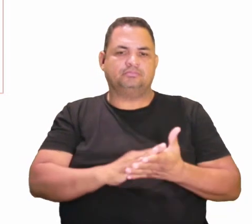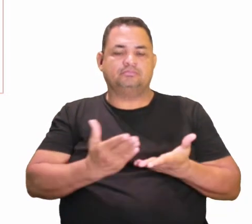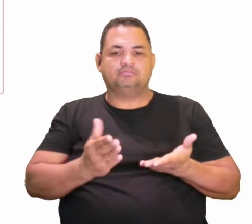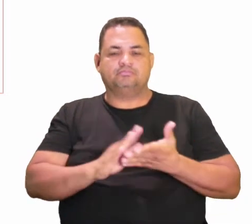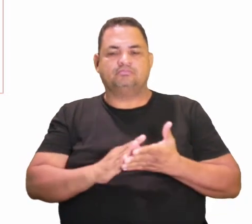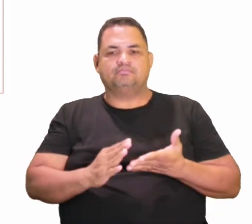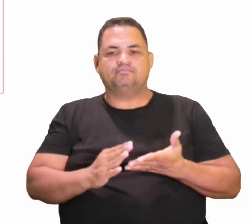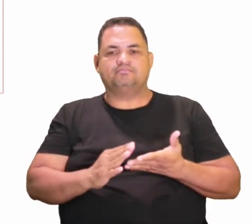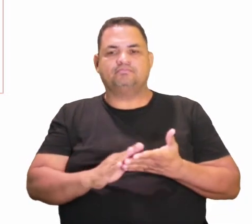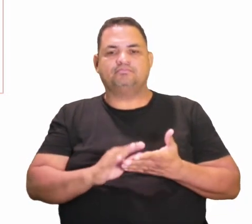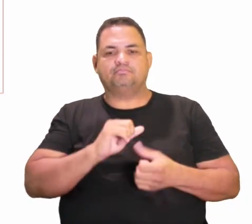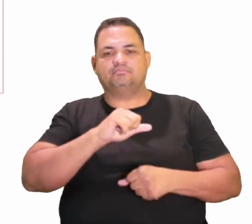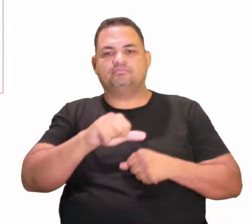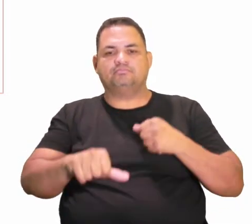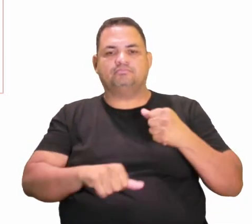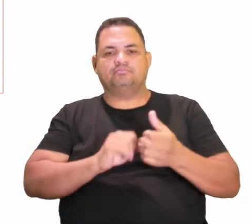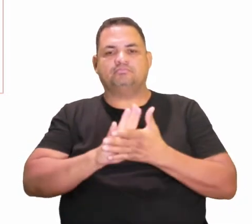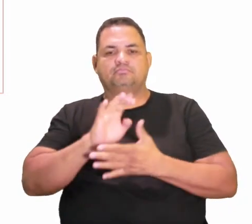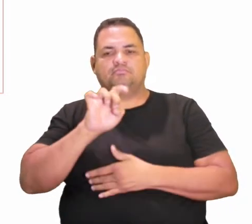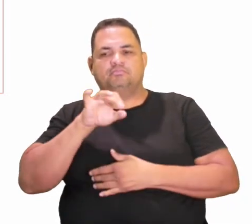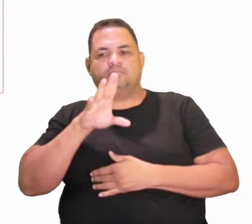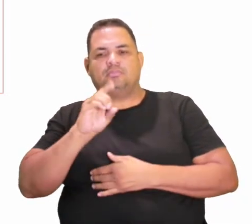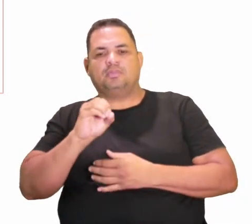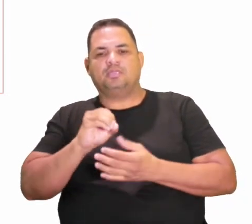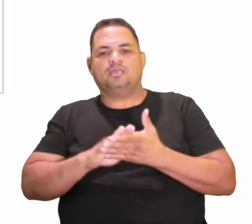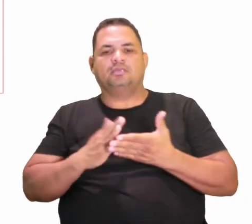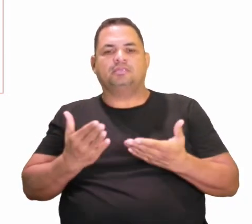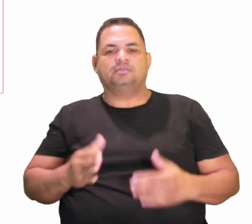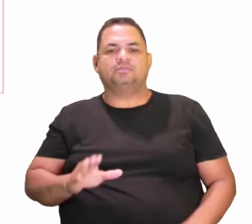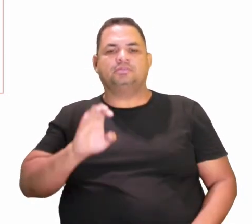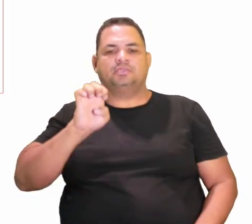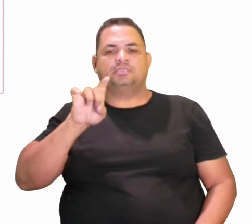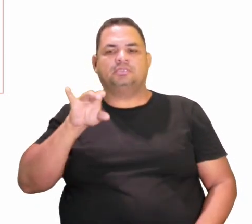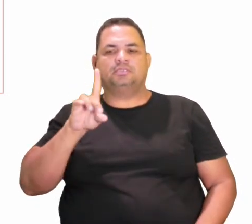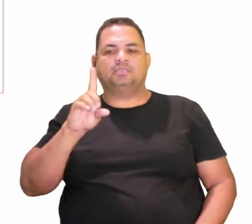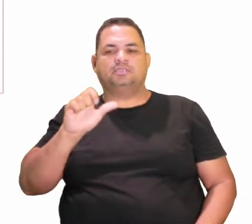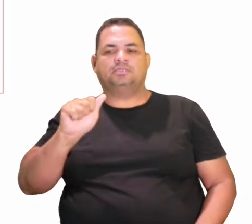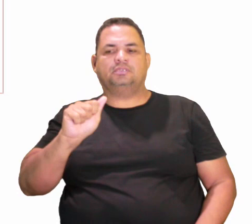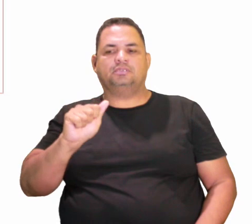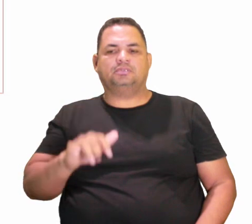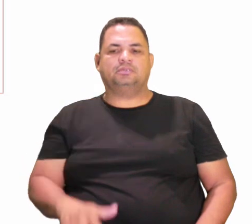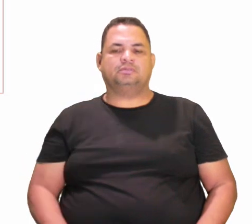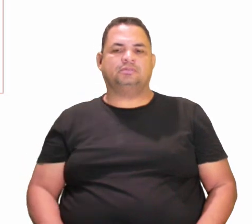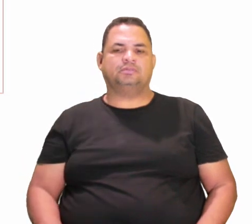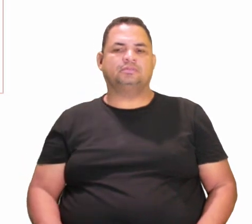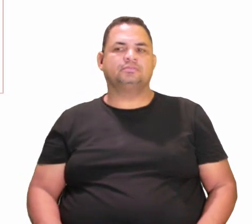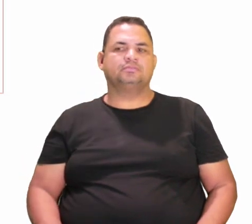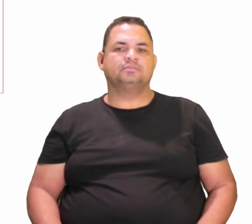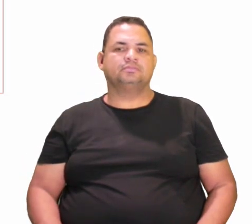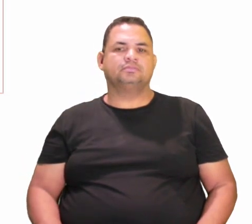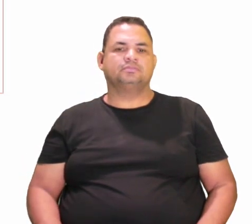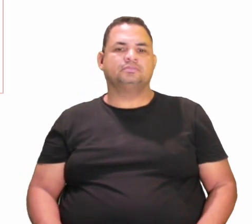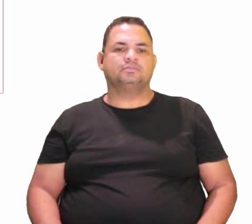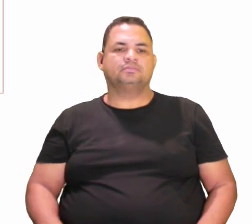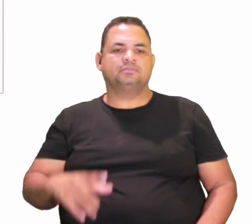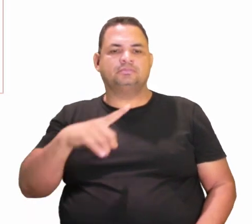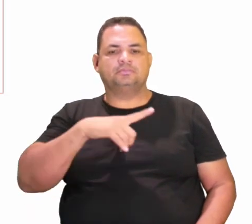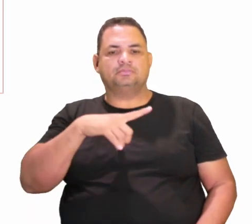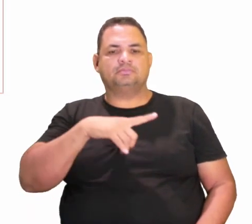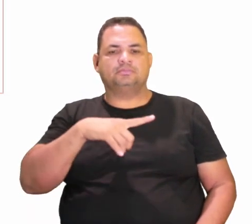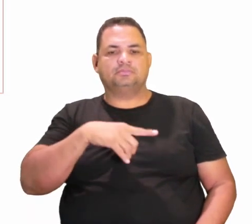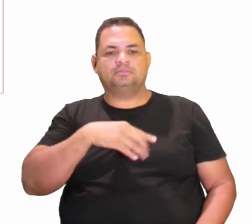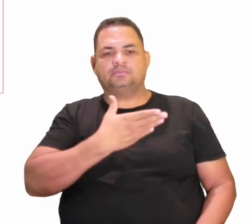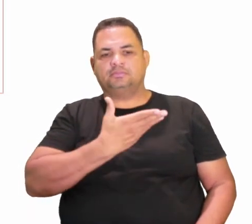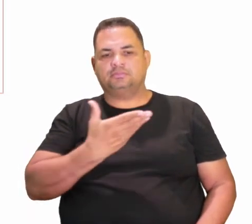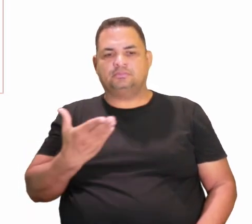pessoas, elas viram stepson, enteado, stepdaughter, enteada. Muito bem? Temos aí, ó,